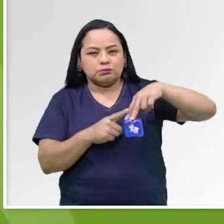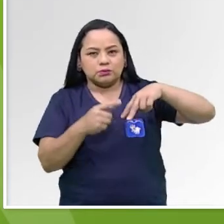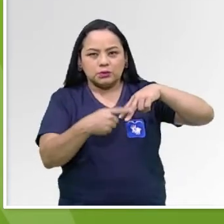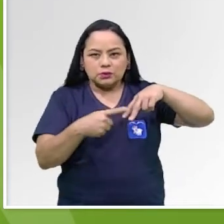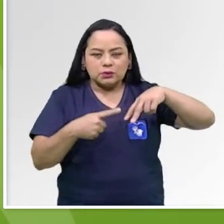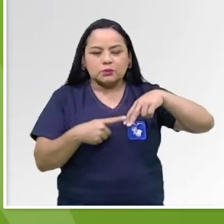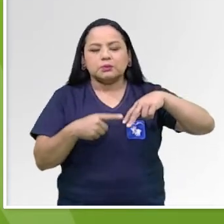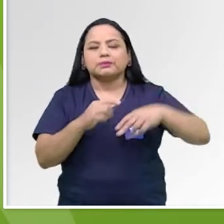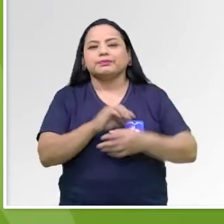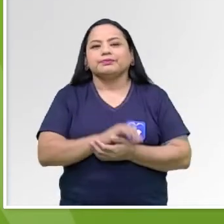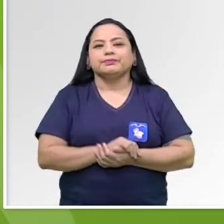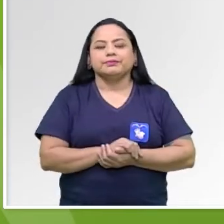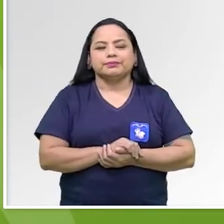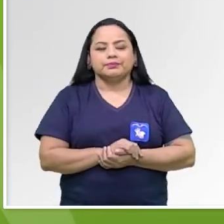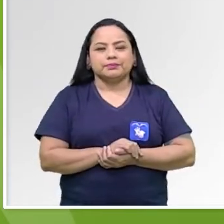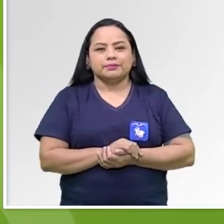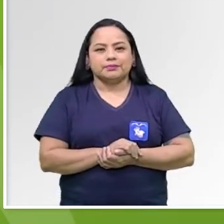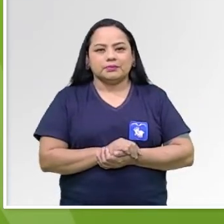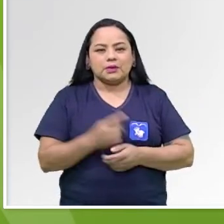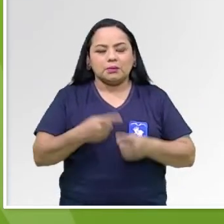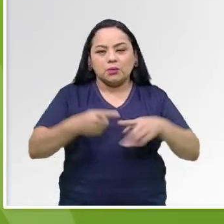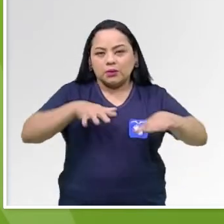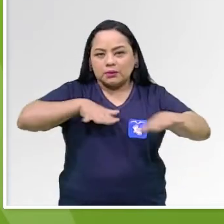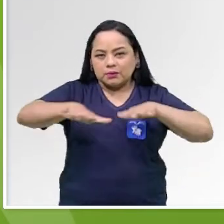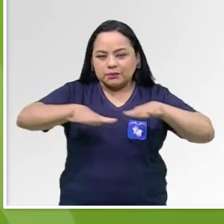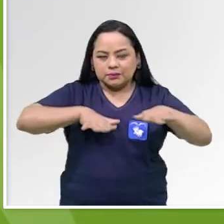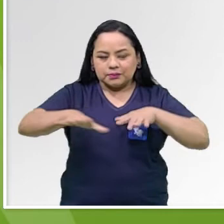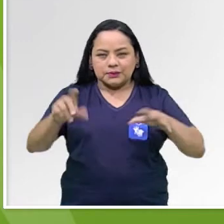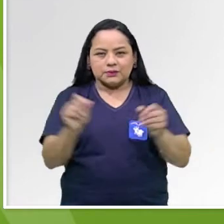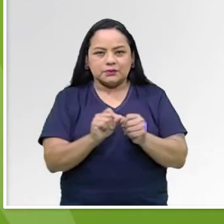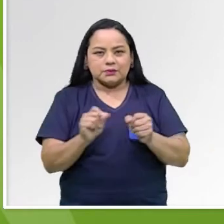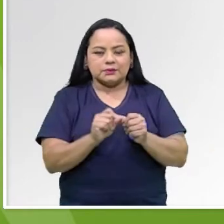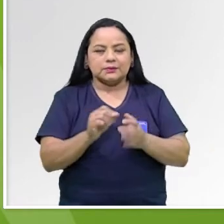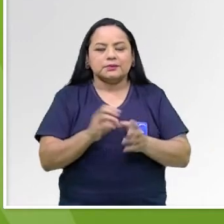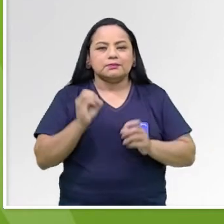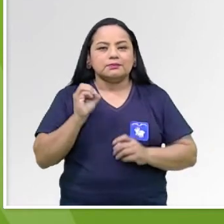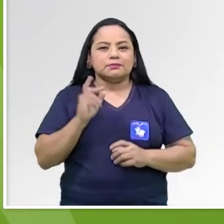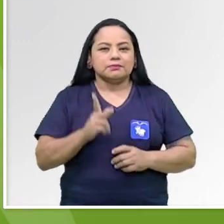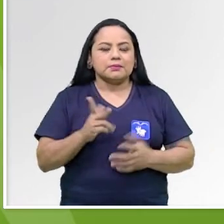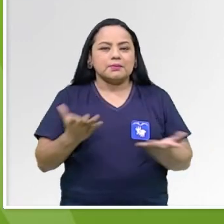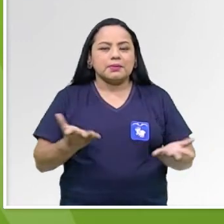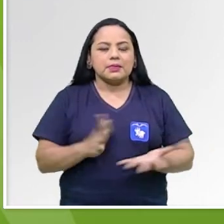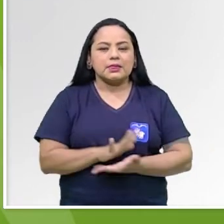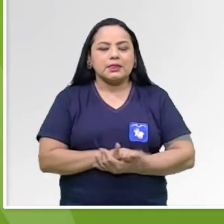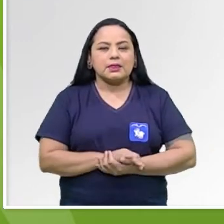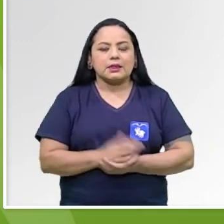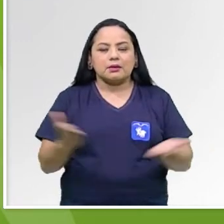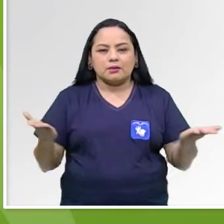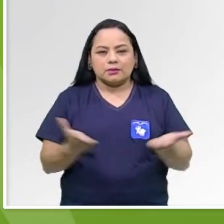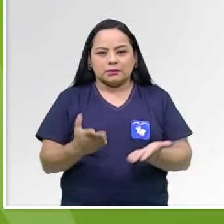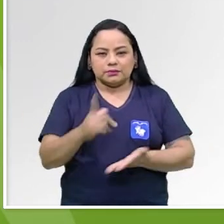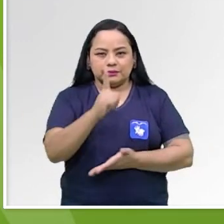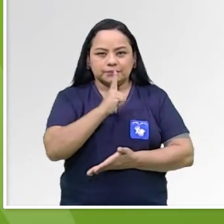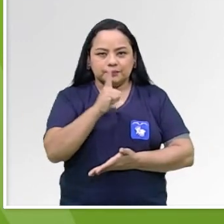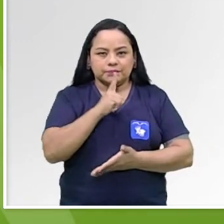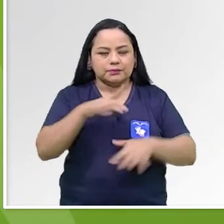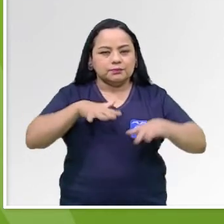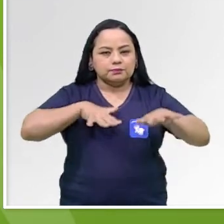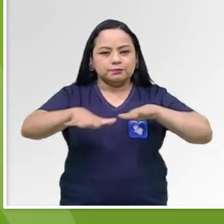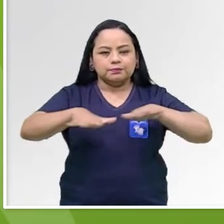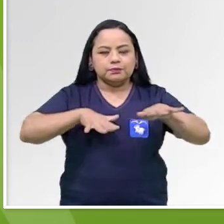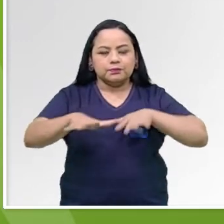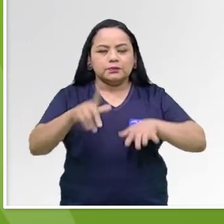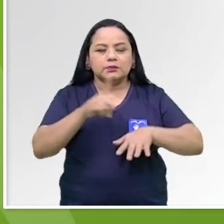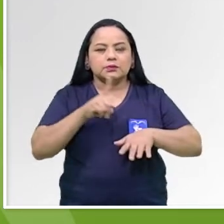as patas traseiras para se locomover, ok? Vamos ter ainda, na locomoção,